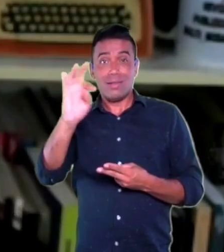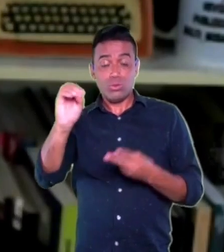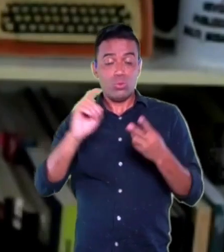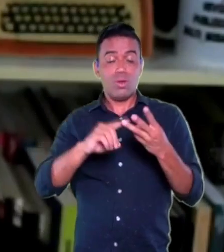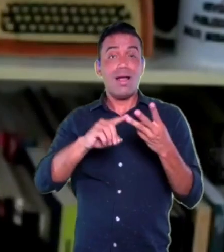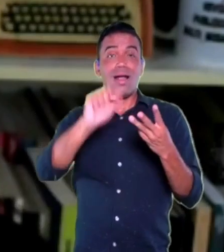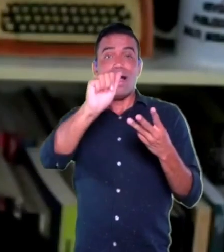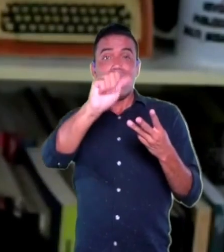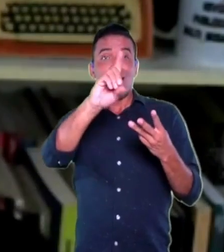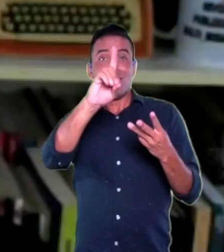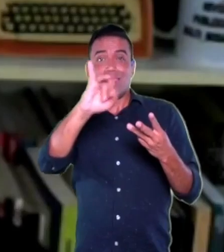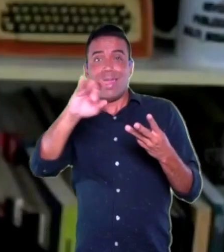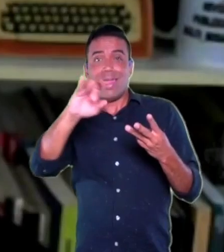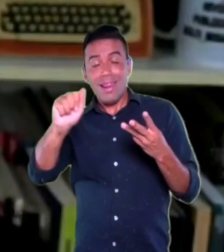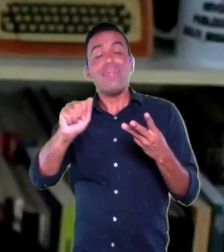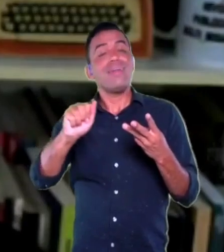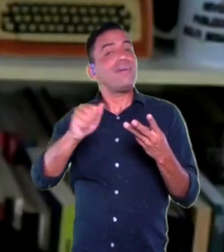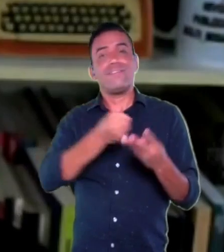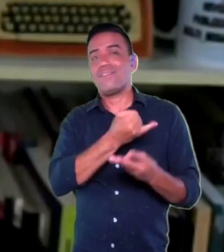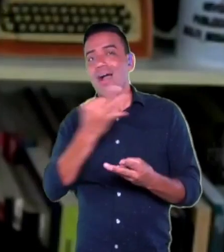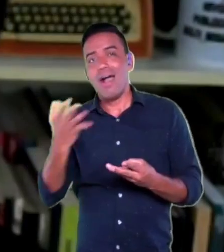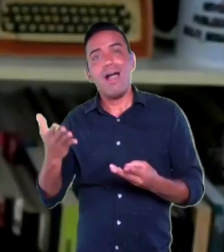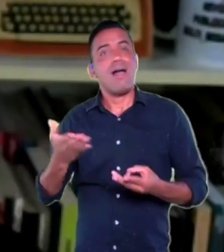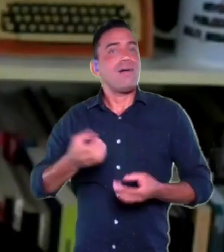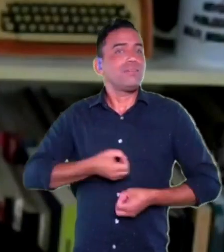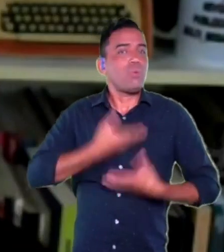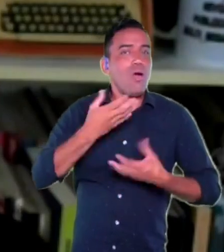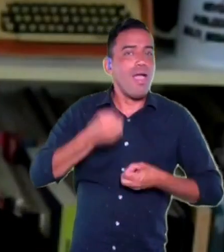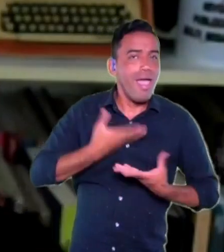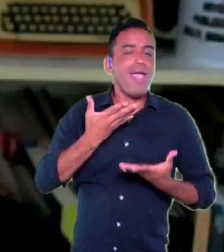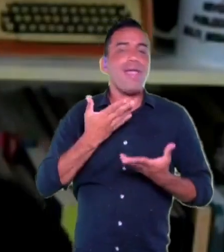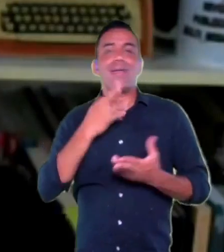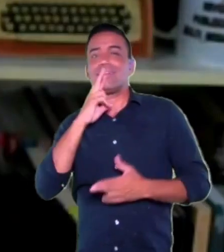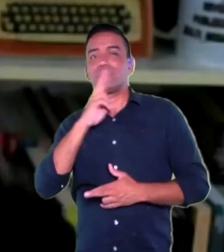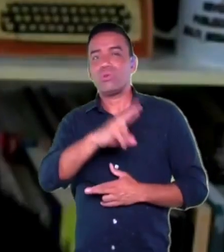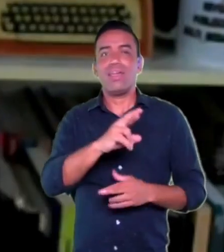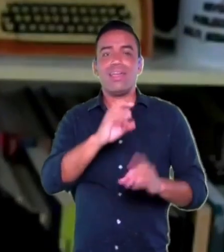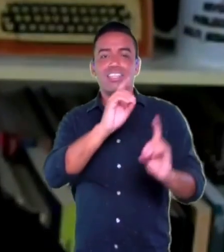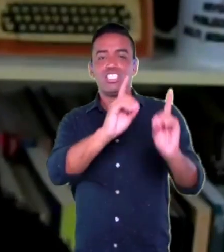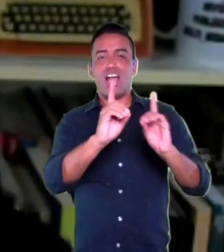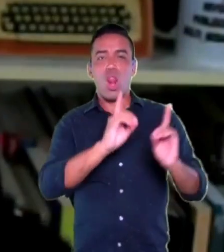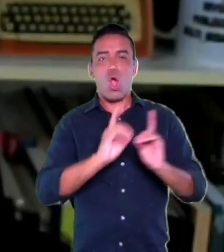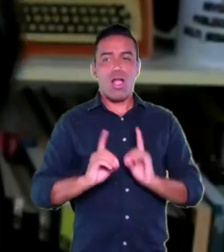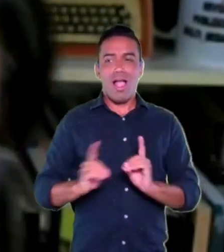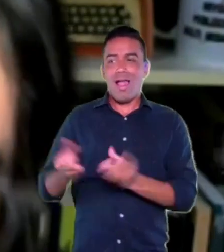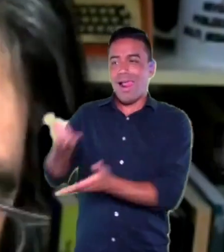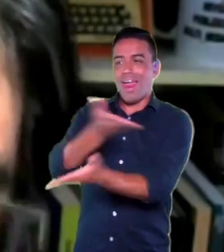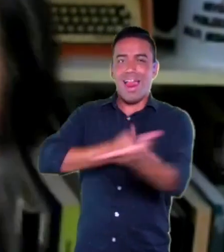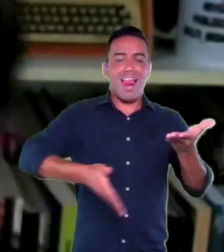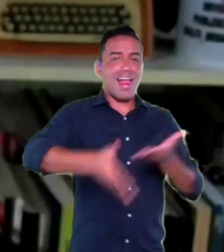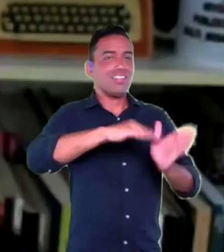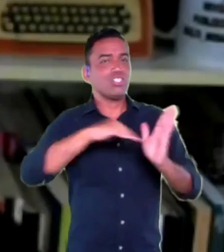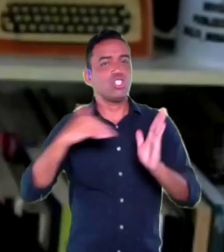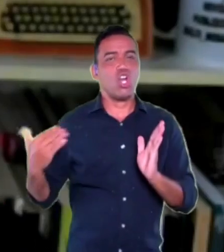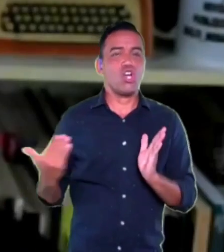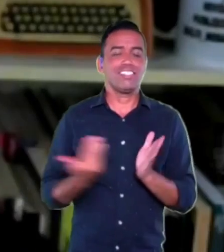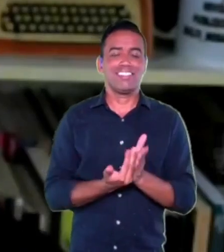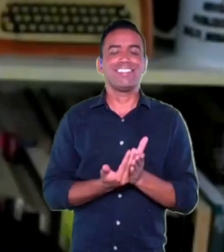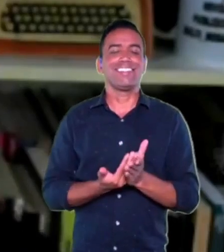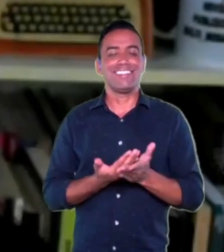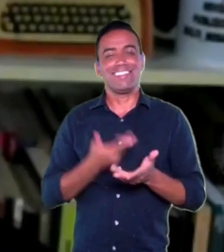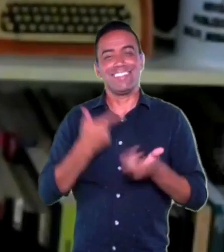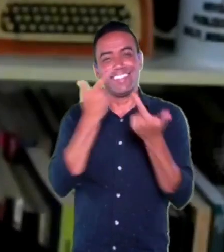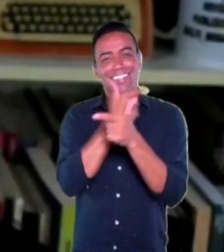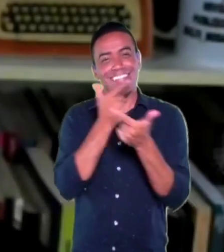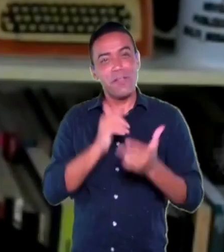de poeta escreveu respondendo e dialogando com o poema do Drummond, e eu estou dialogando com todos, né?